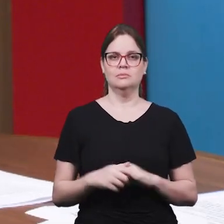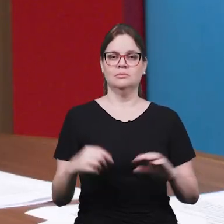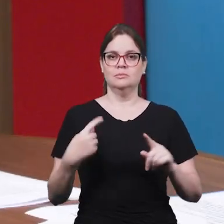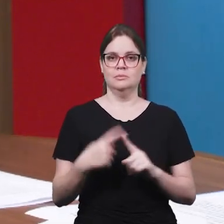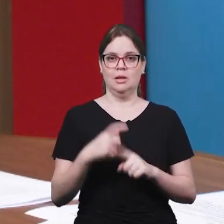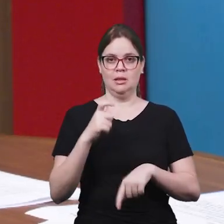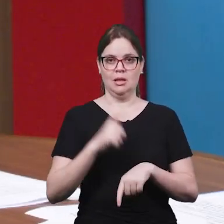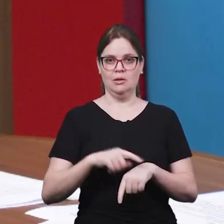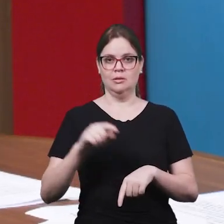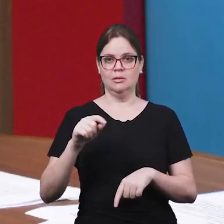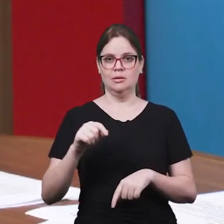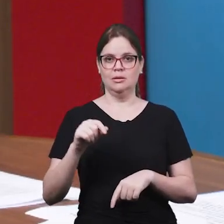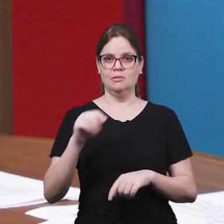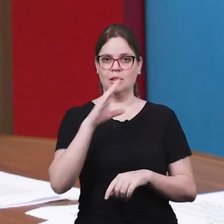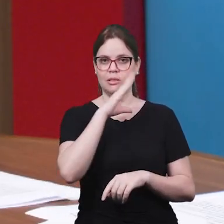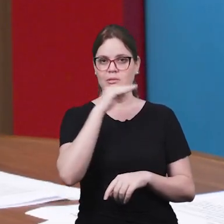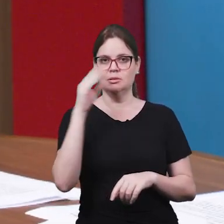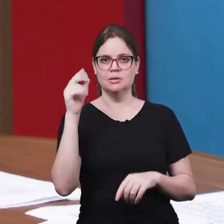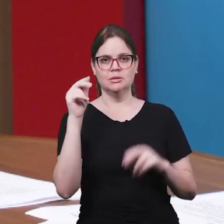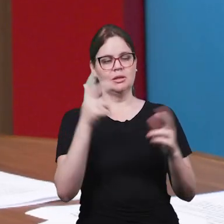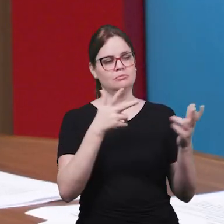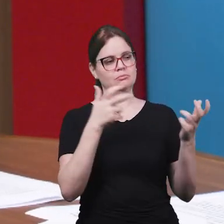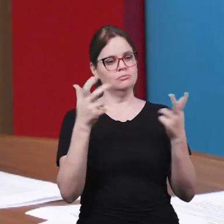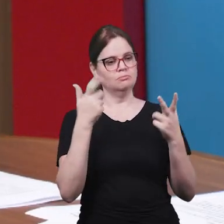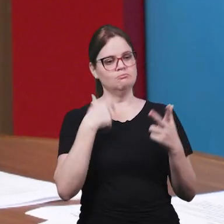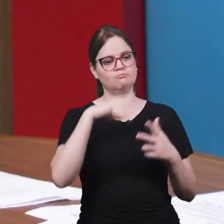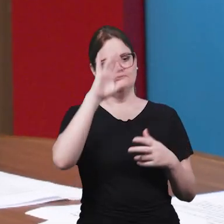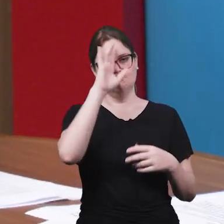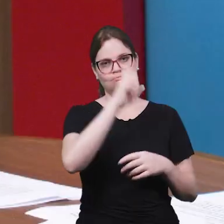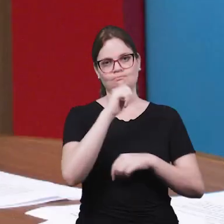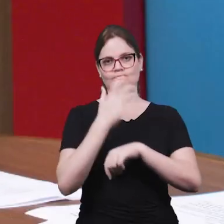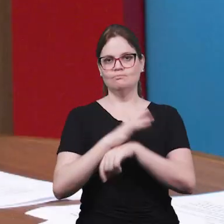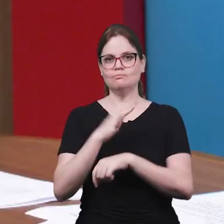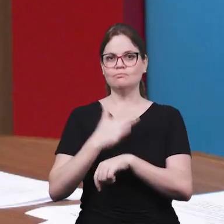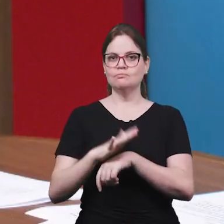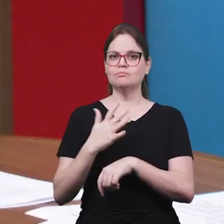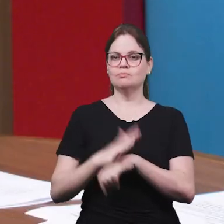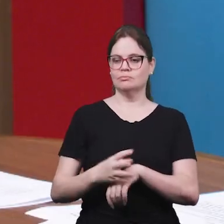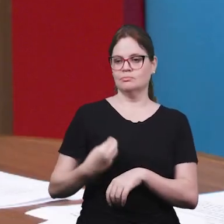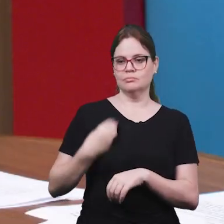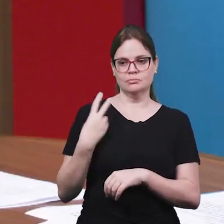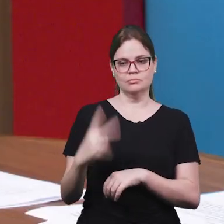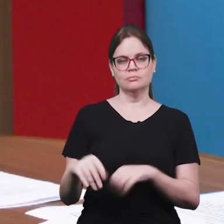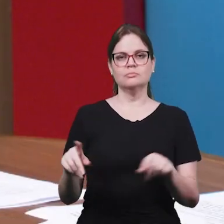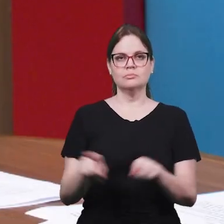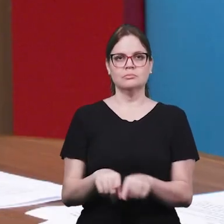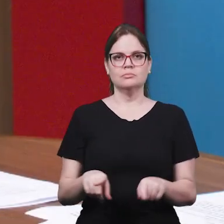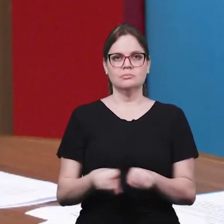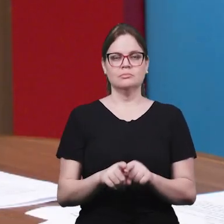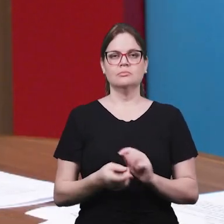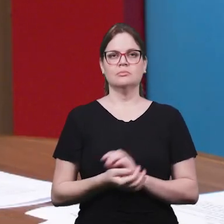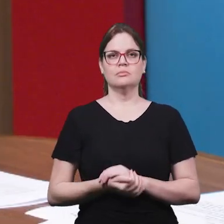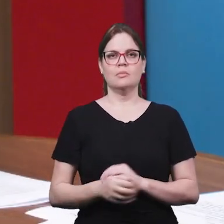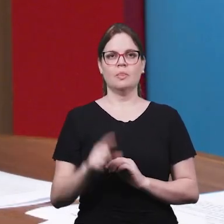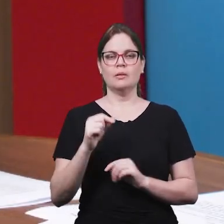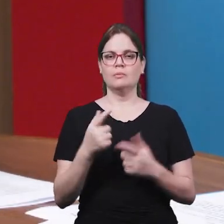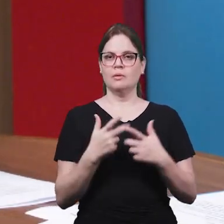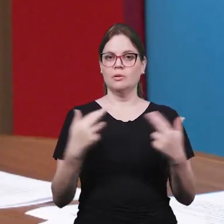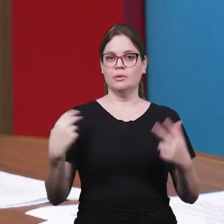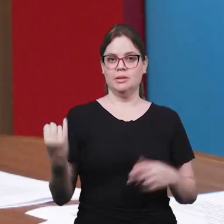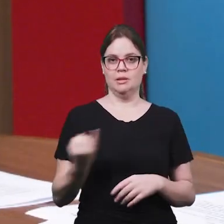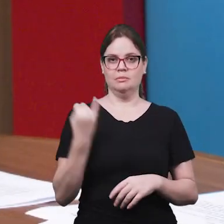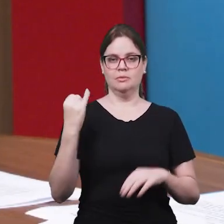o adolescente ele possa aplicar na sua vida, né, esse ensino que está recebendo. E uma coisa assim